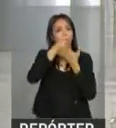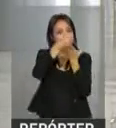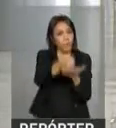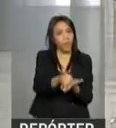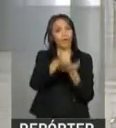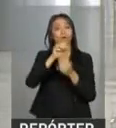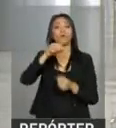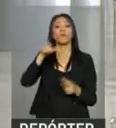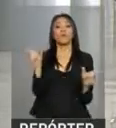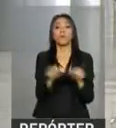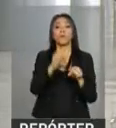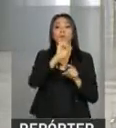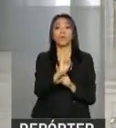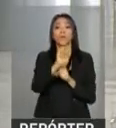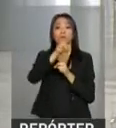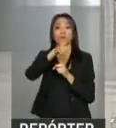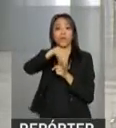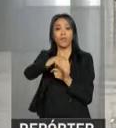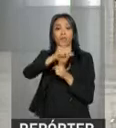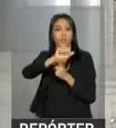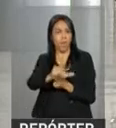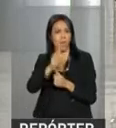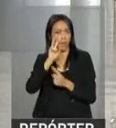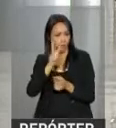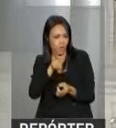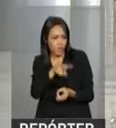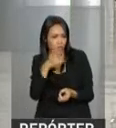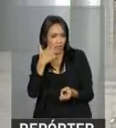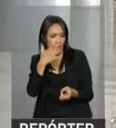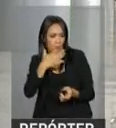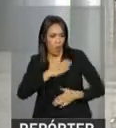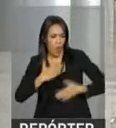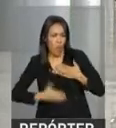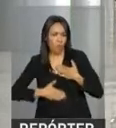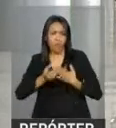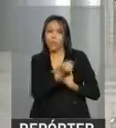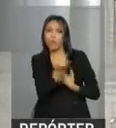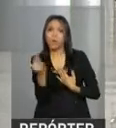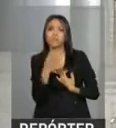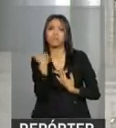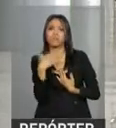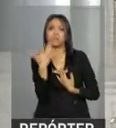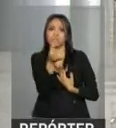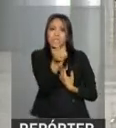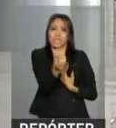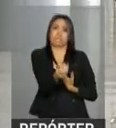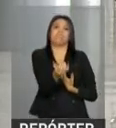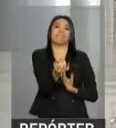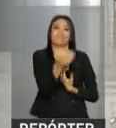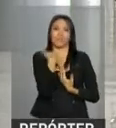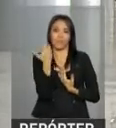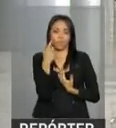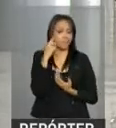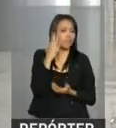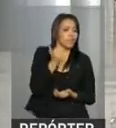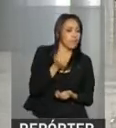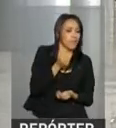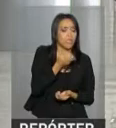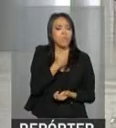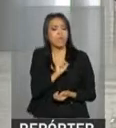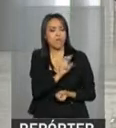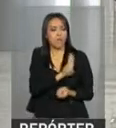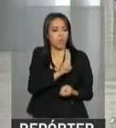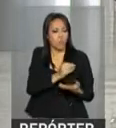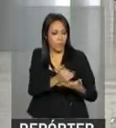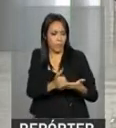para ajudar na identificação dos corpos, pois foram 60 vítimas durante essa rebelião. O ministro também